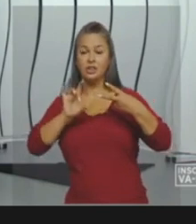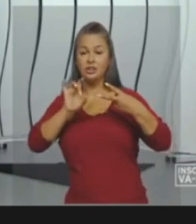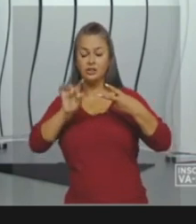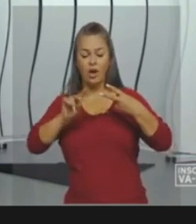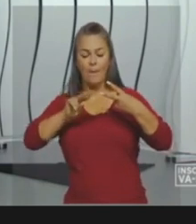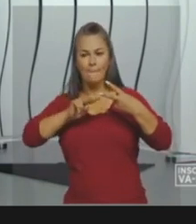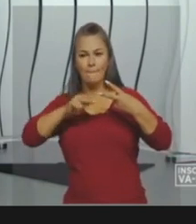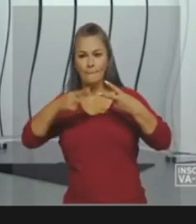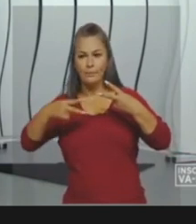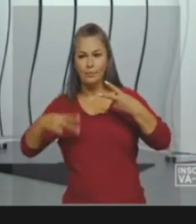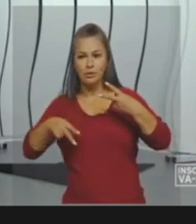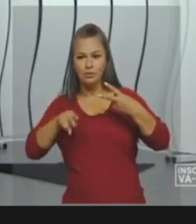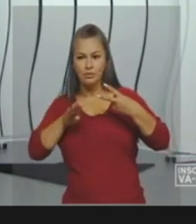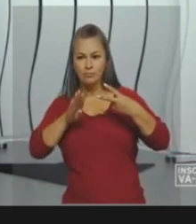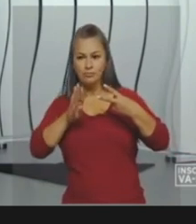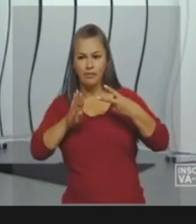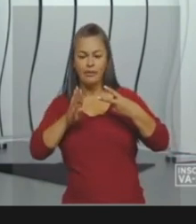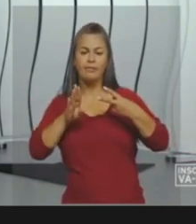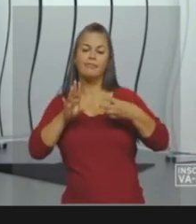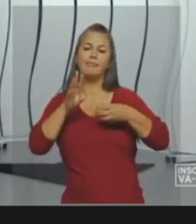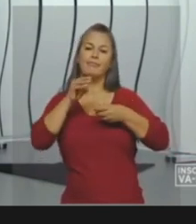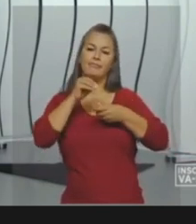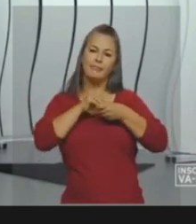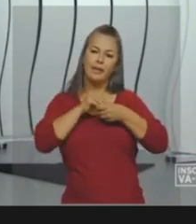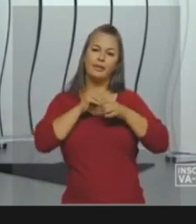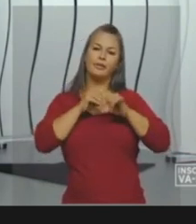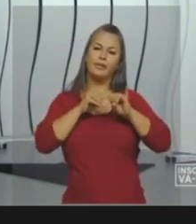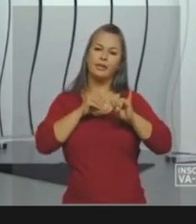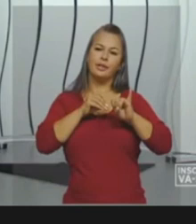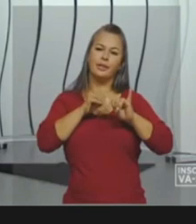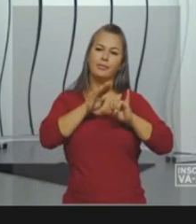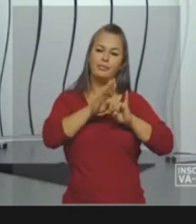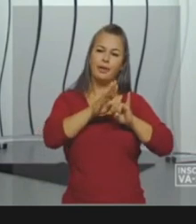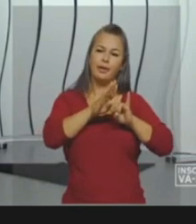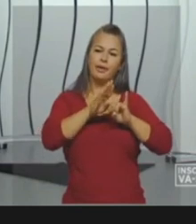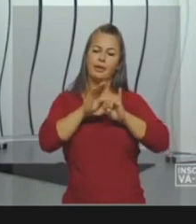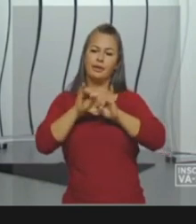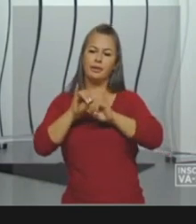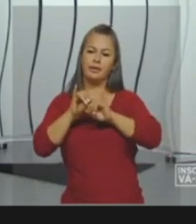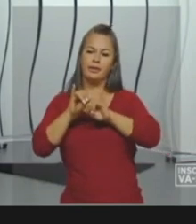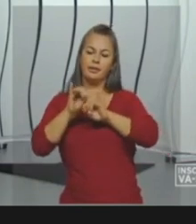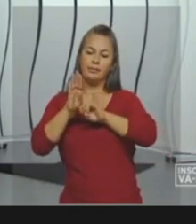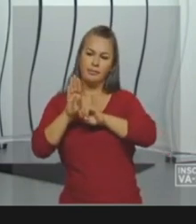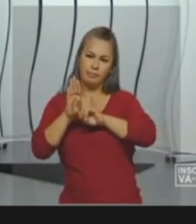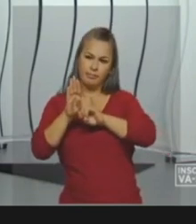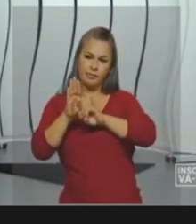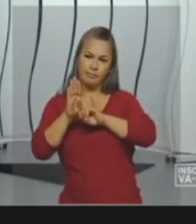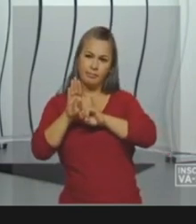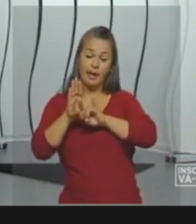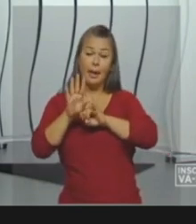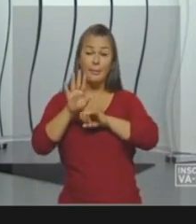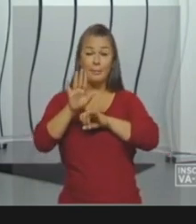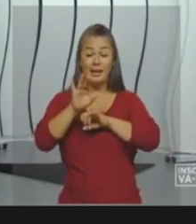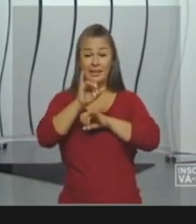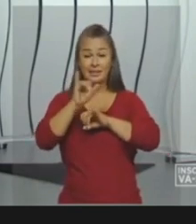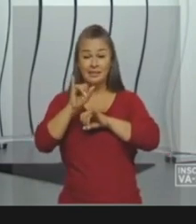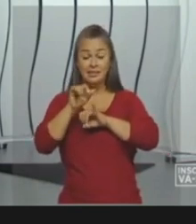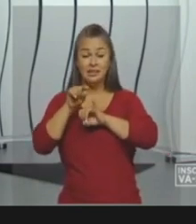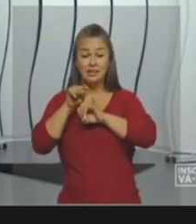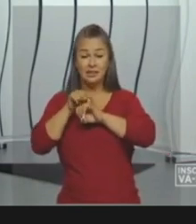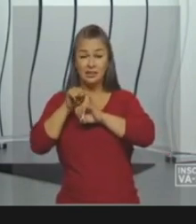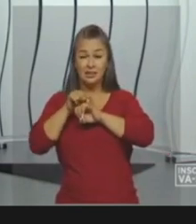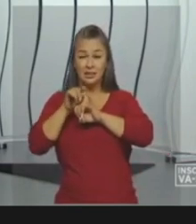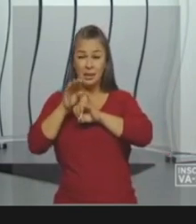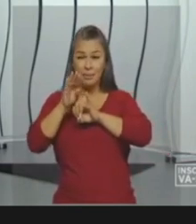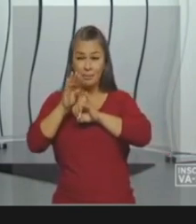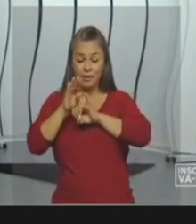dela. E se ela tiver o IBzinho, mais uma vez, o IB, ele domina sobre